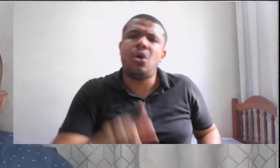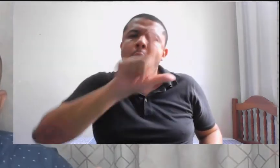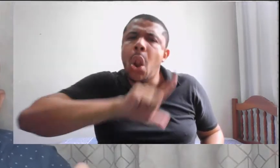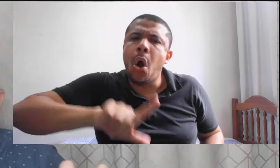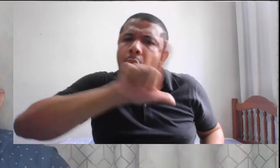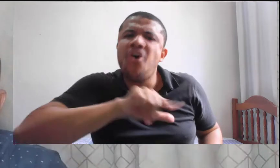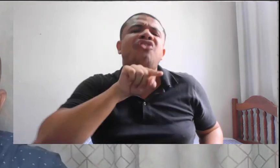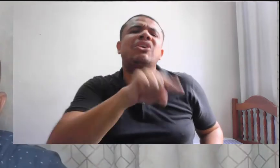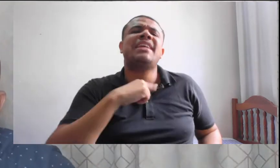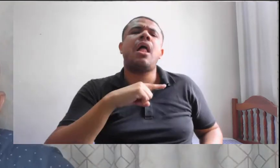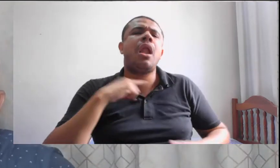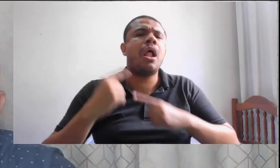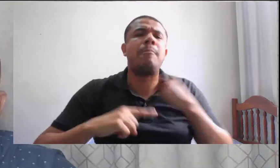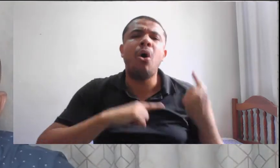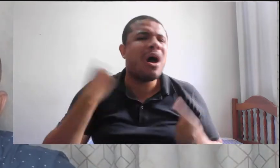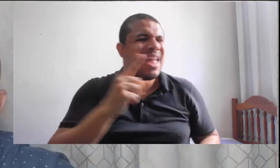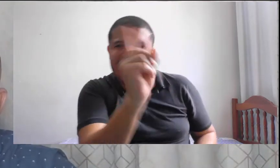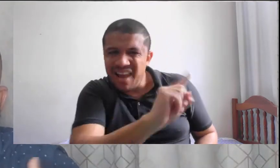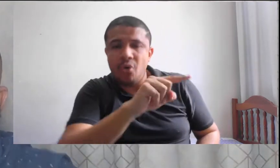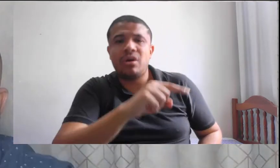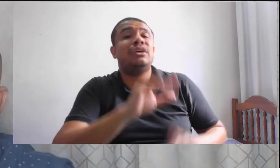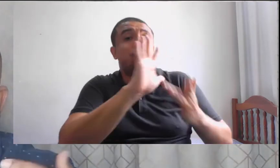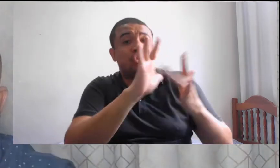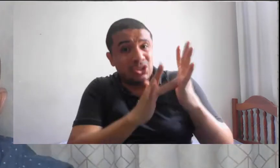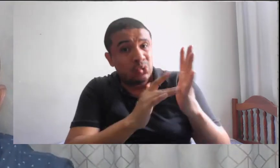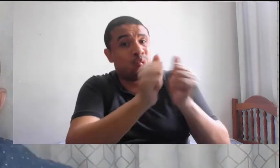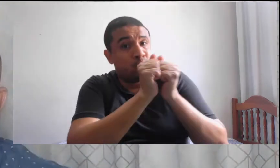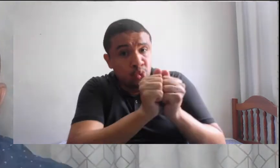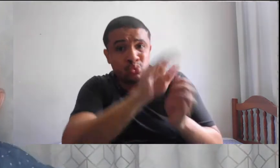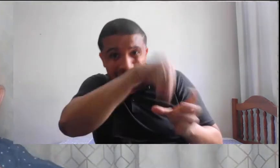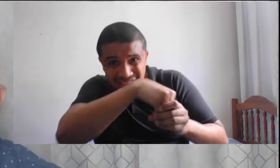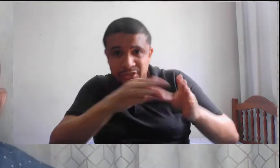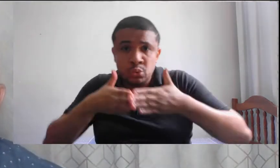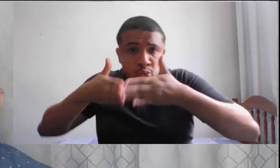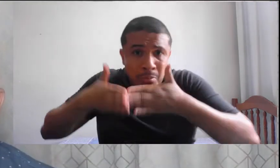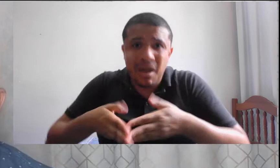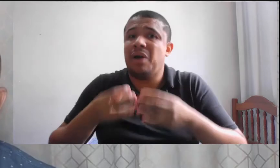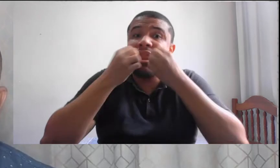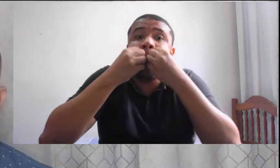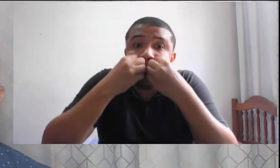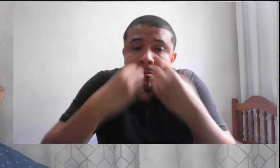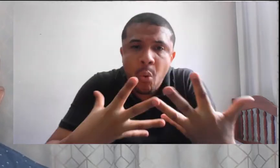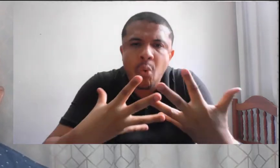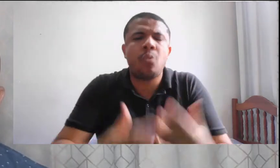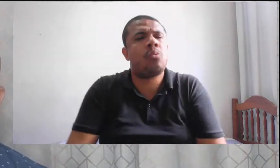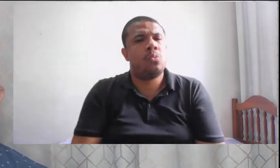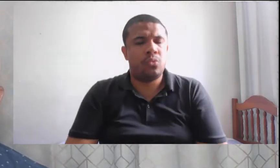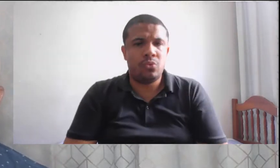Certamente vocês não vão perecer. Eu estou no barco. Cristo estando no barco, tudo vai muito bem.